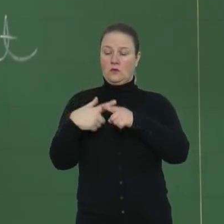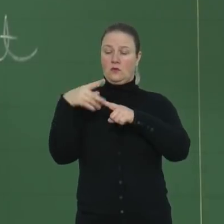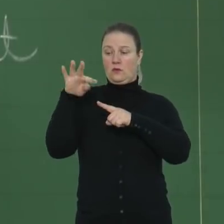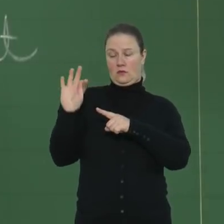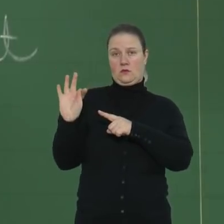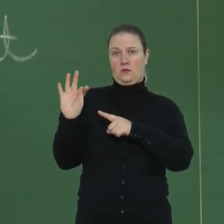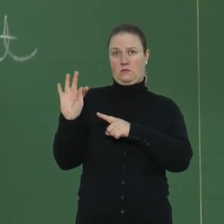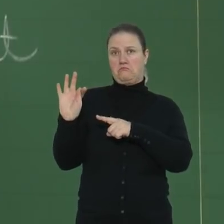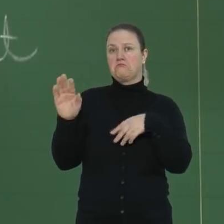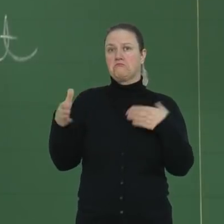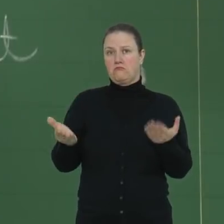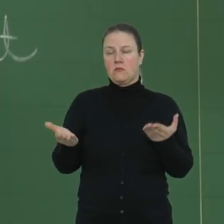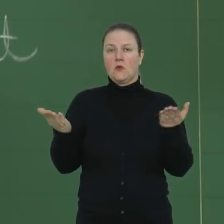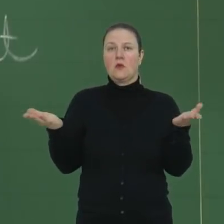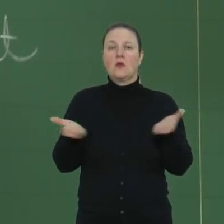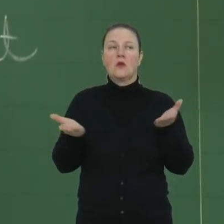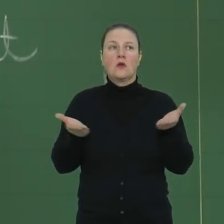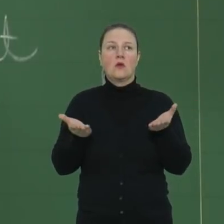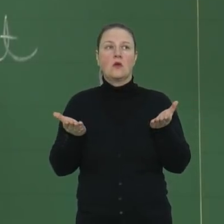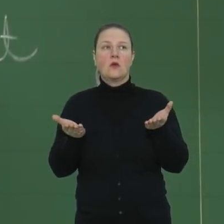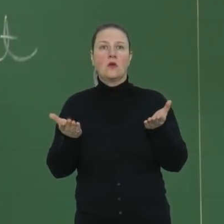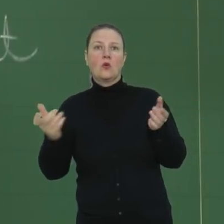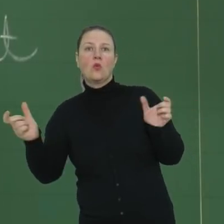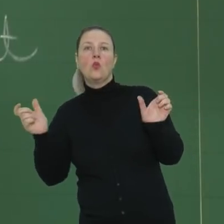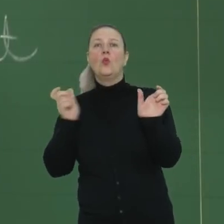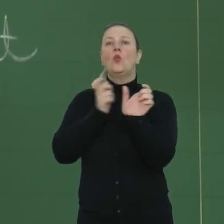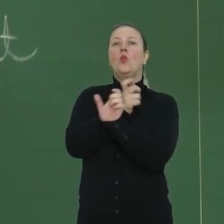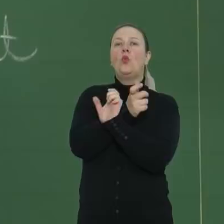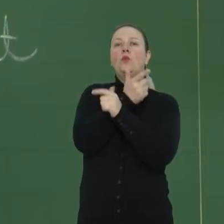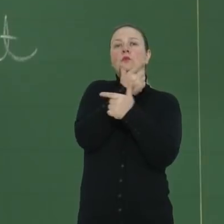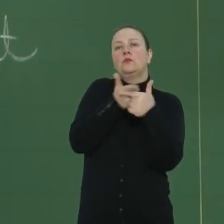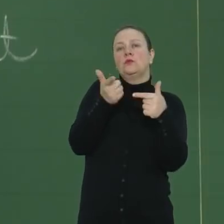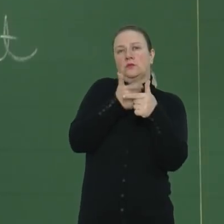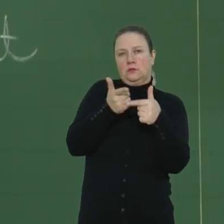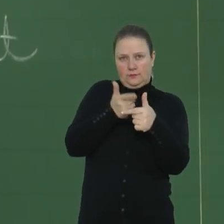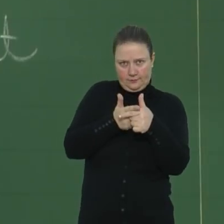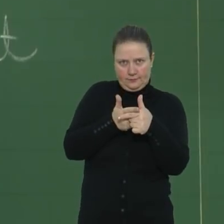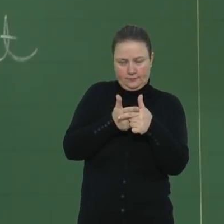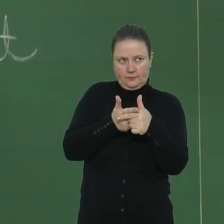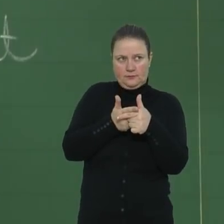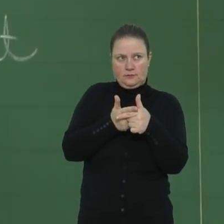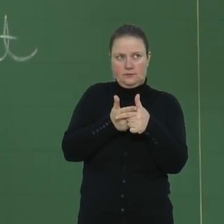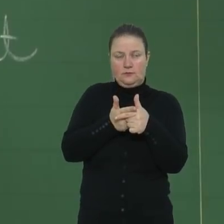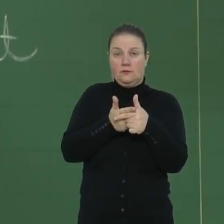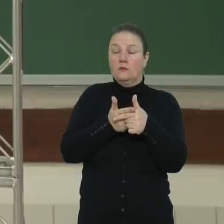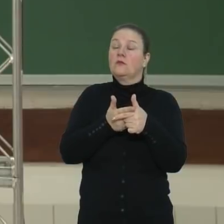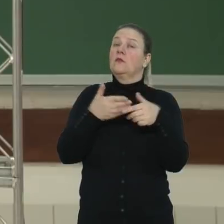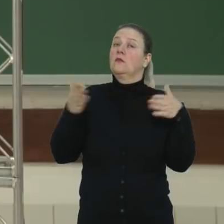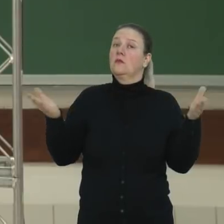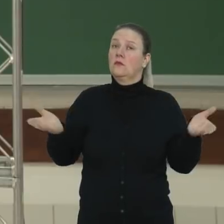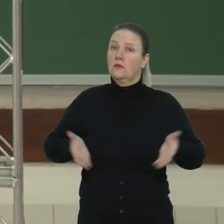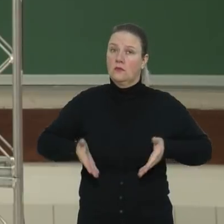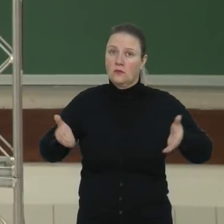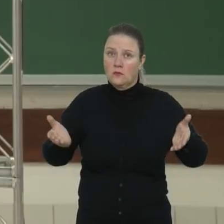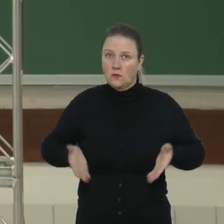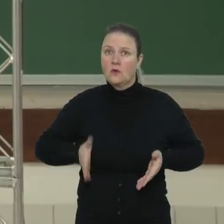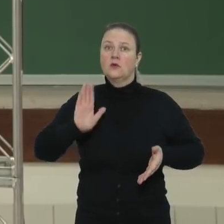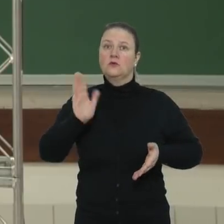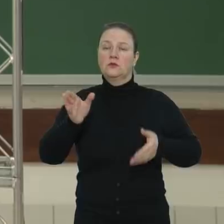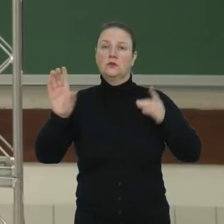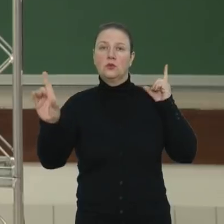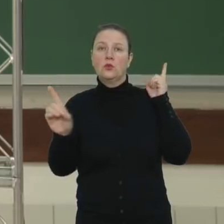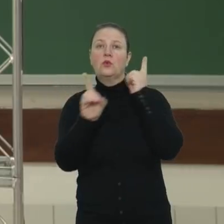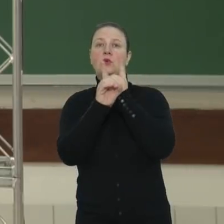minha incógnita, e eu vou passar ele o quê? Dividindo. Tudo bem? Quando eu faço isso, eu já tenho o meu t